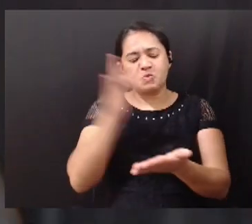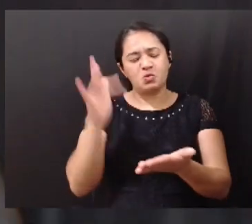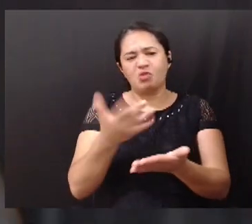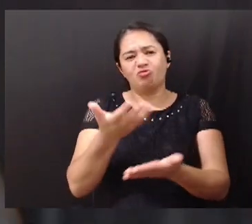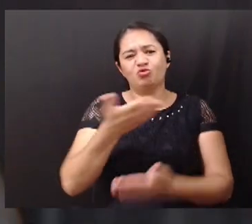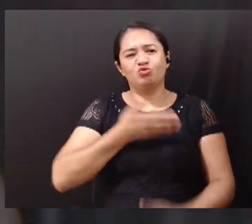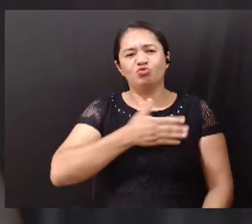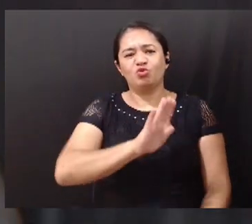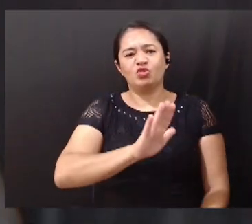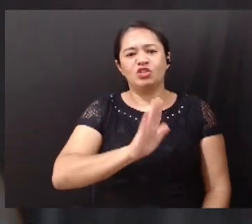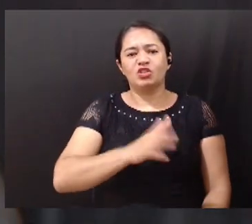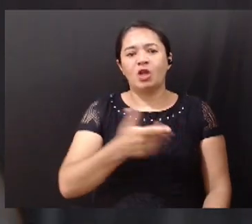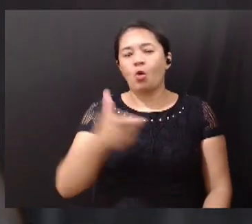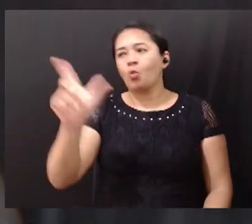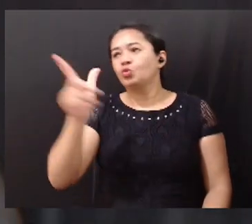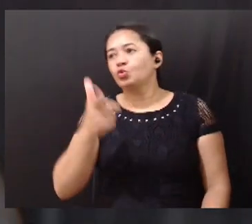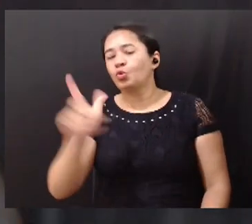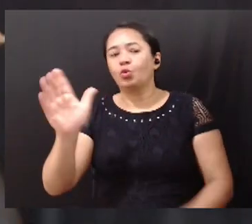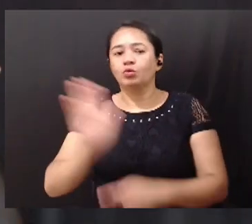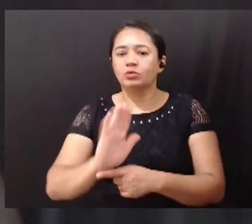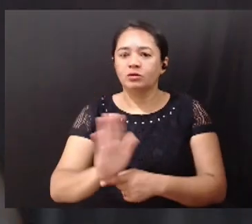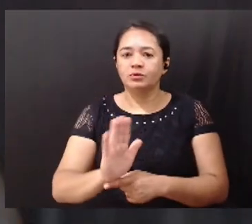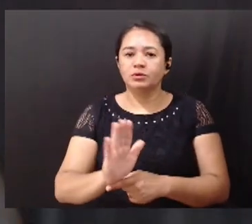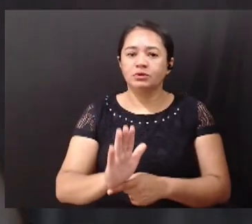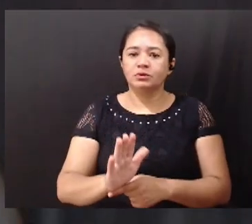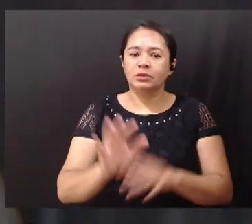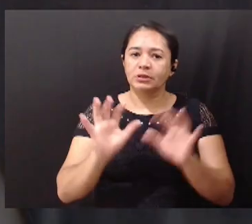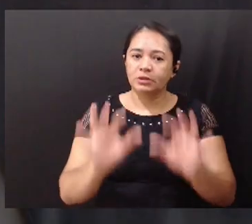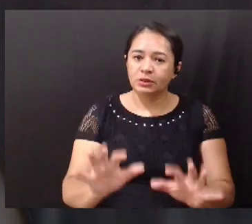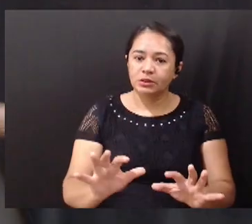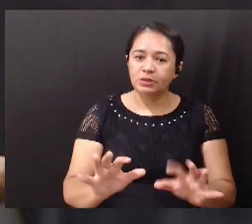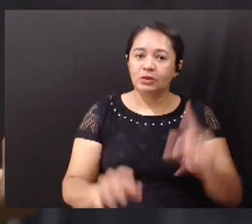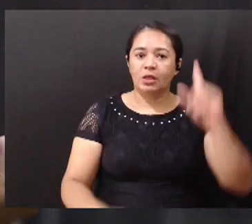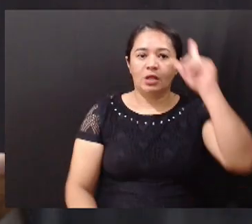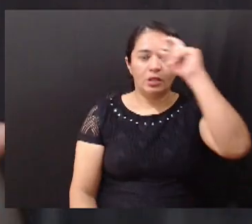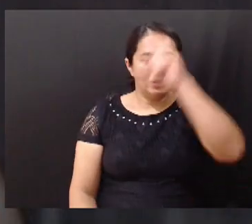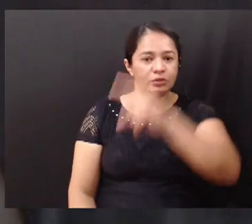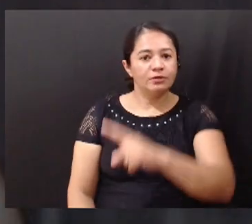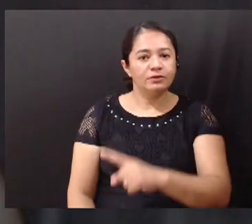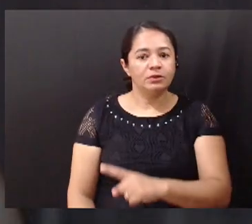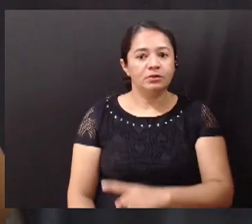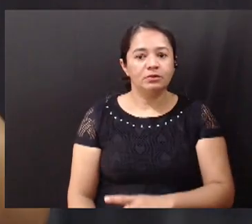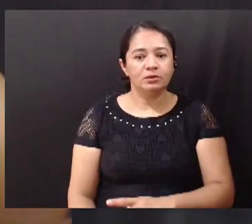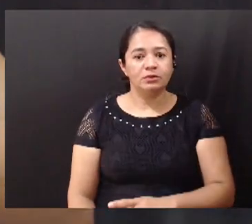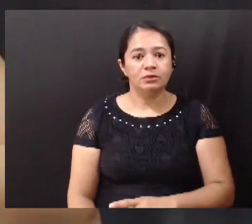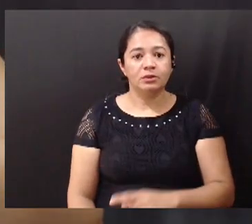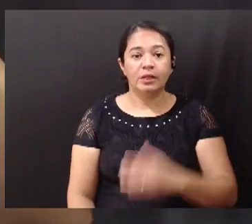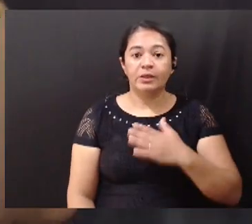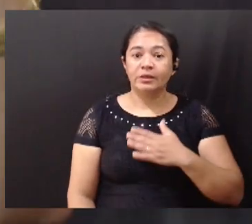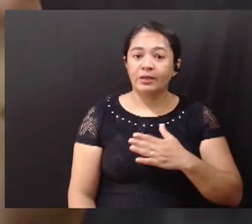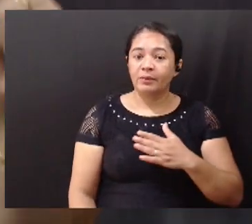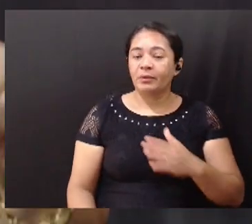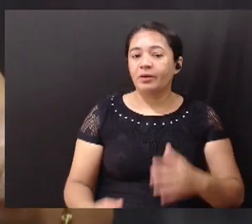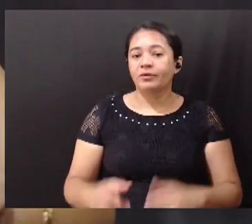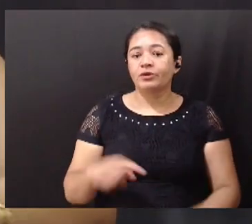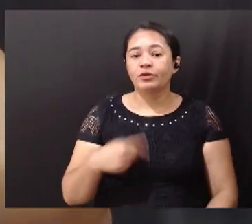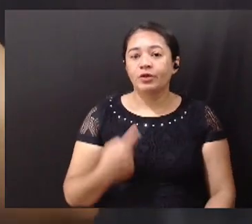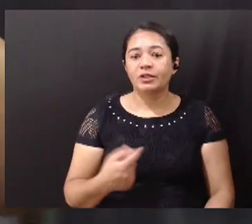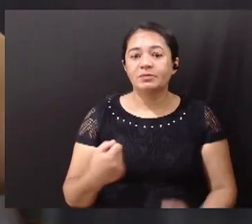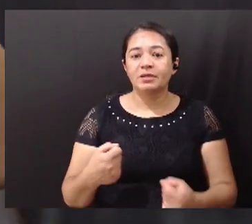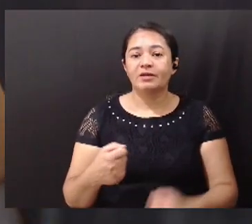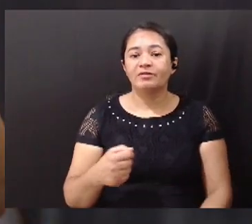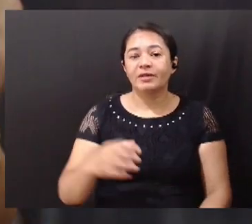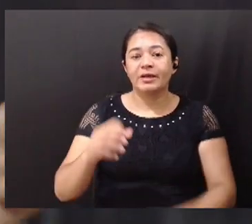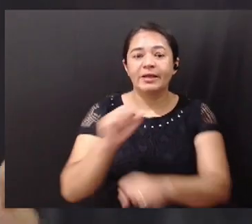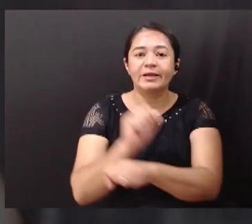vejo outro, né? Então, isso é muito difícil. Na minha infância, a gente precisava esperar o dia da semana para chegar o